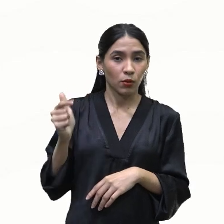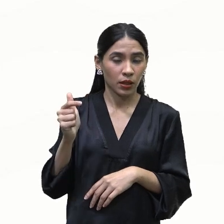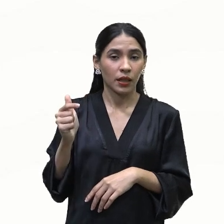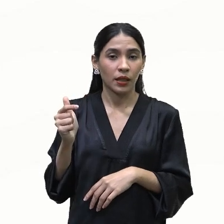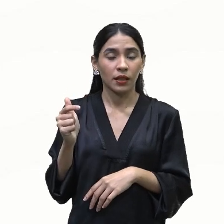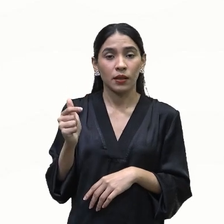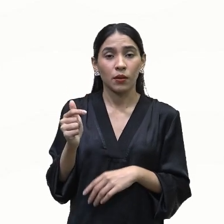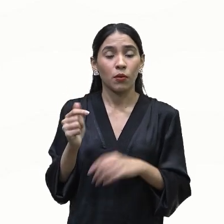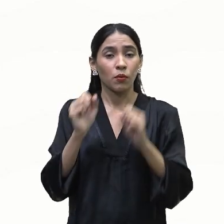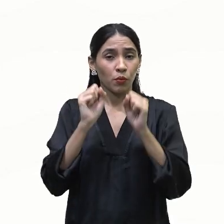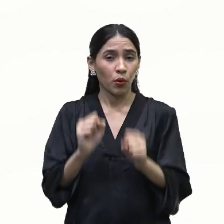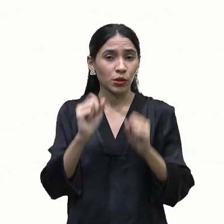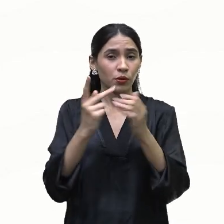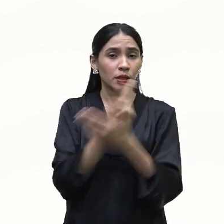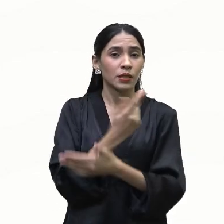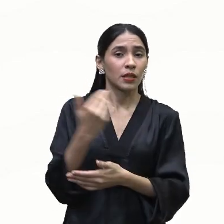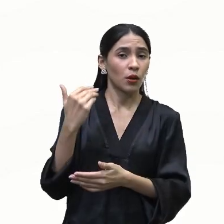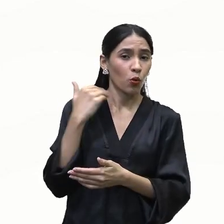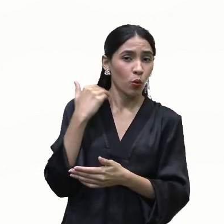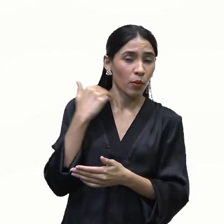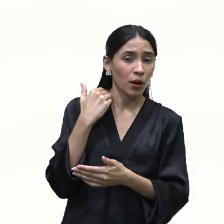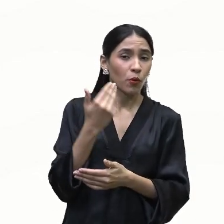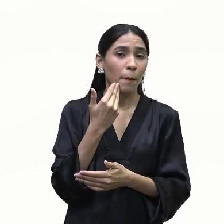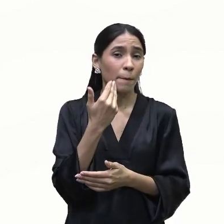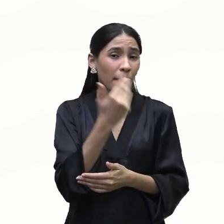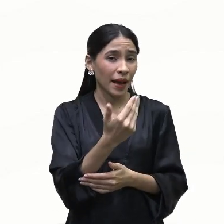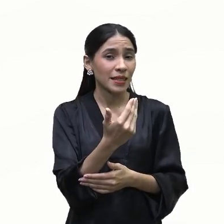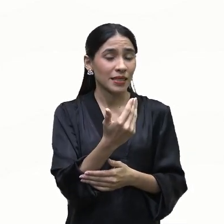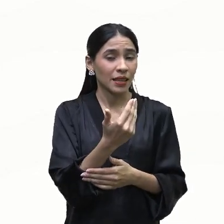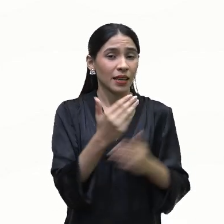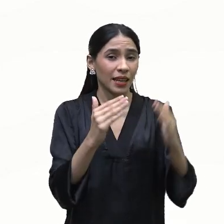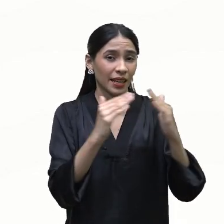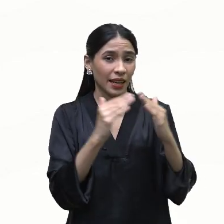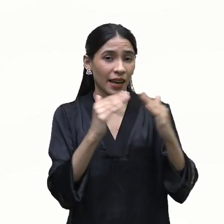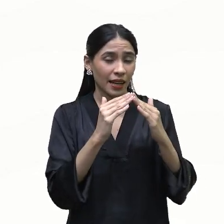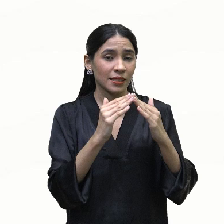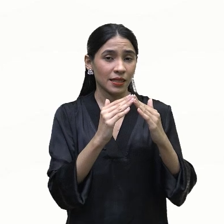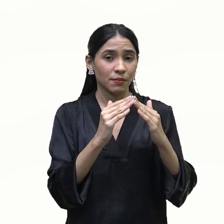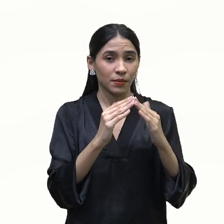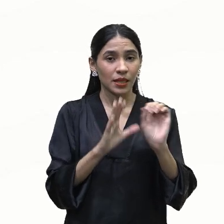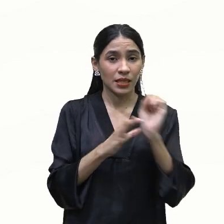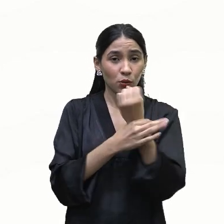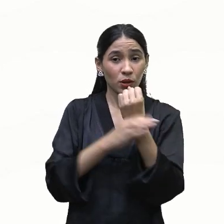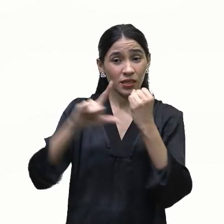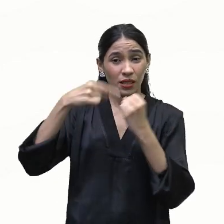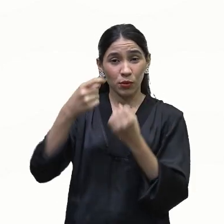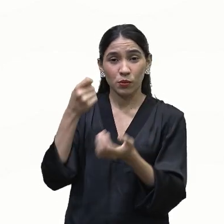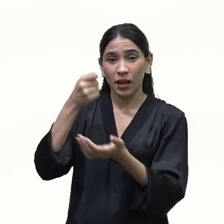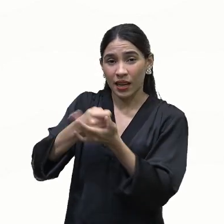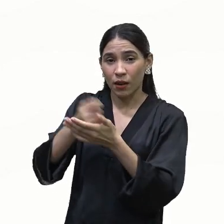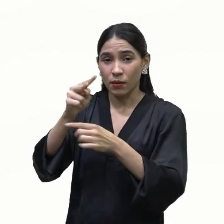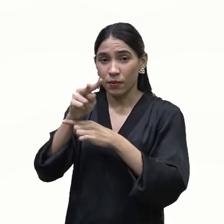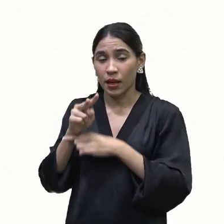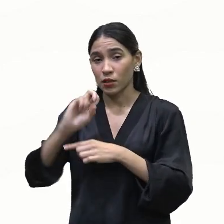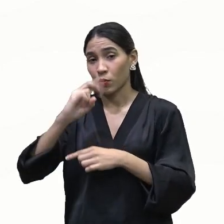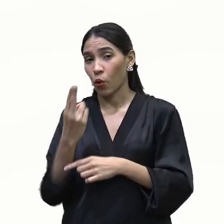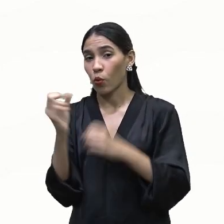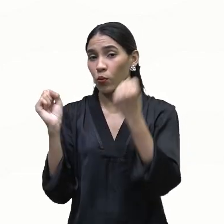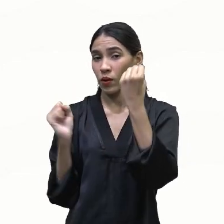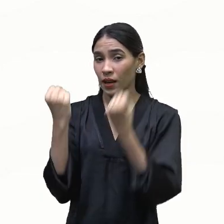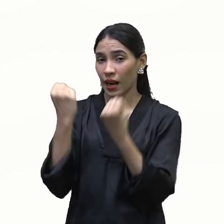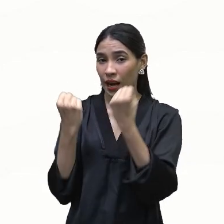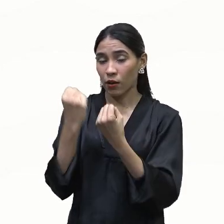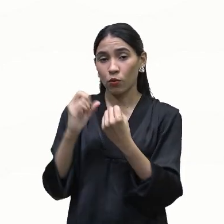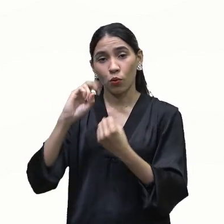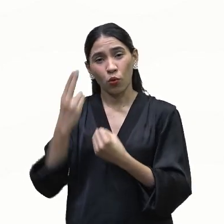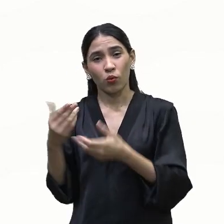te peça uma casa como garantia, a tua casa como garantia, na verdade, algum automóvel que você tenha, algum barco